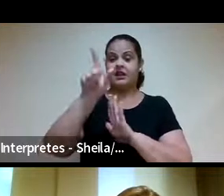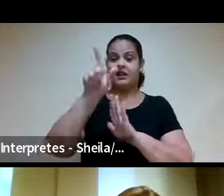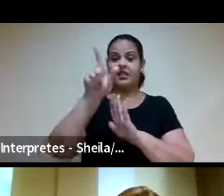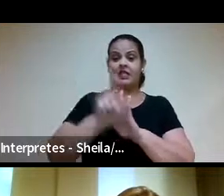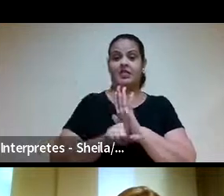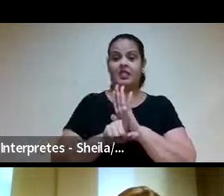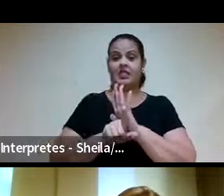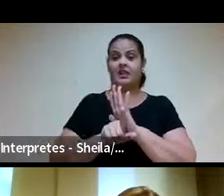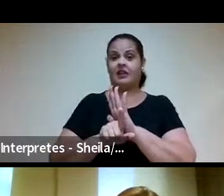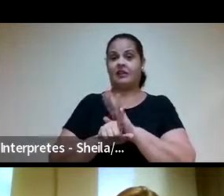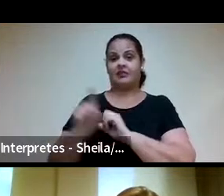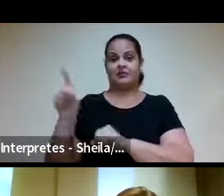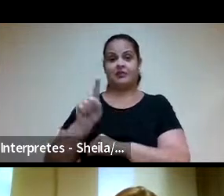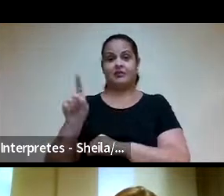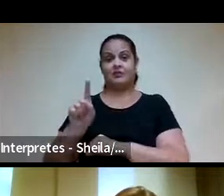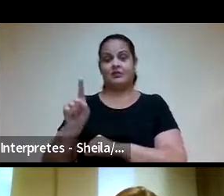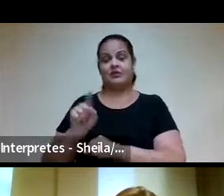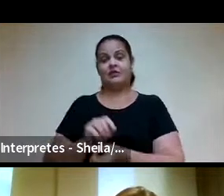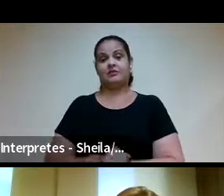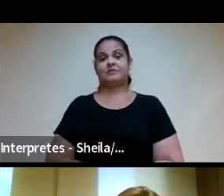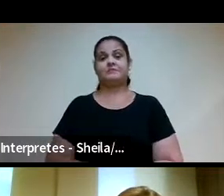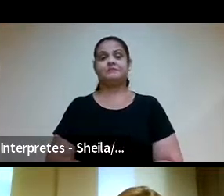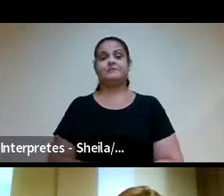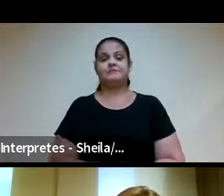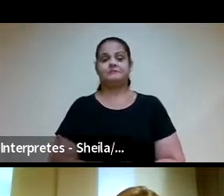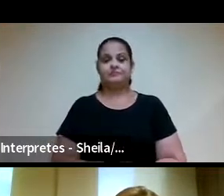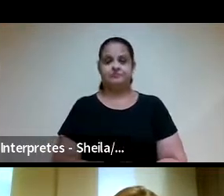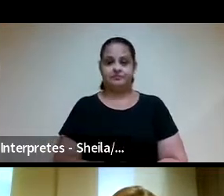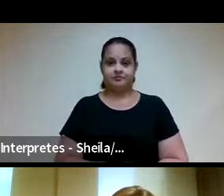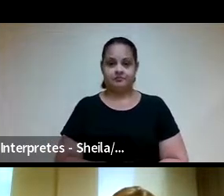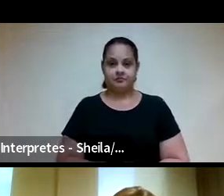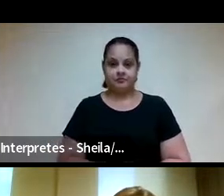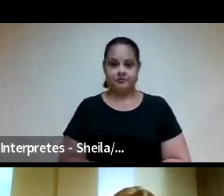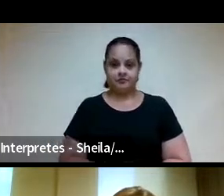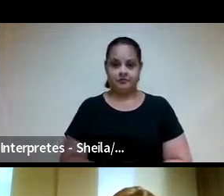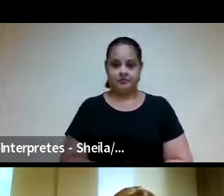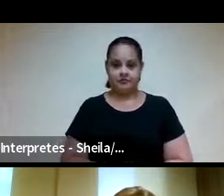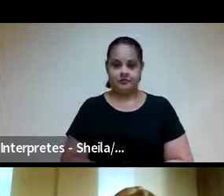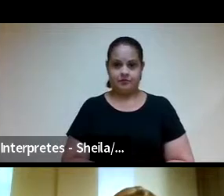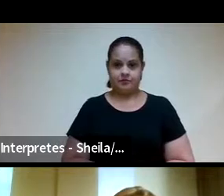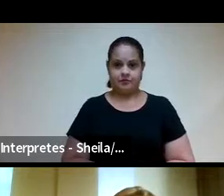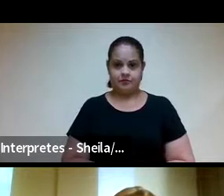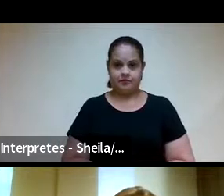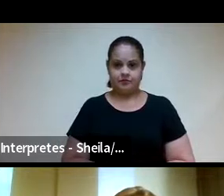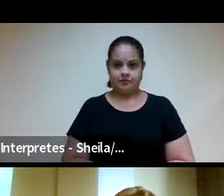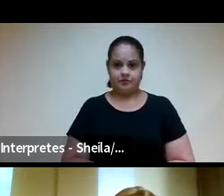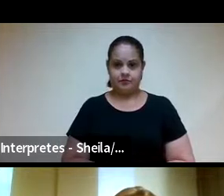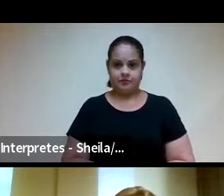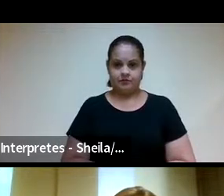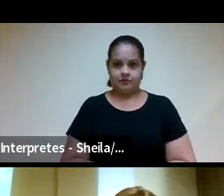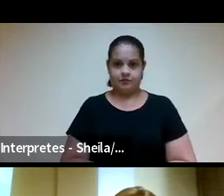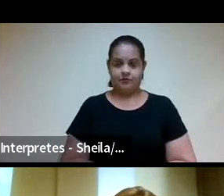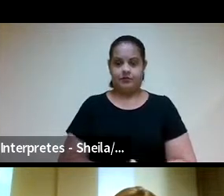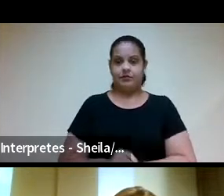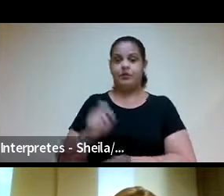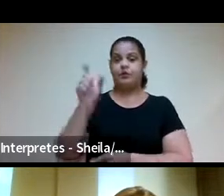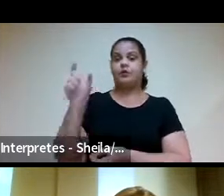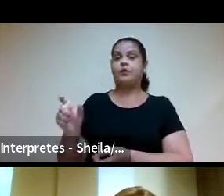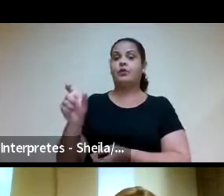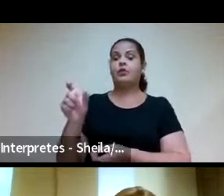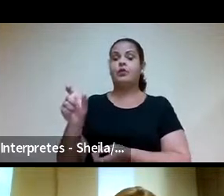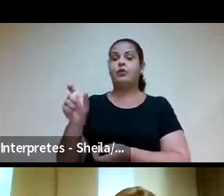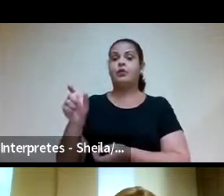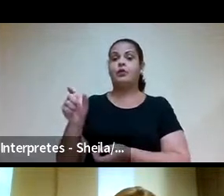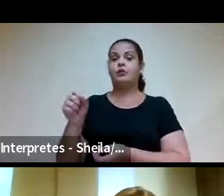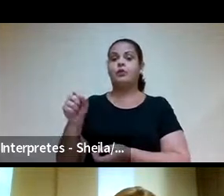supostas garantias que não estão sendo asseguradas ao recorrido. Com relação ao mérito, melhor sorte não resta ao recorrente, e talvez seja essa